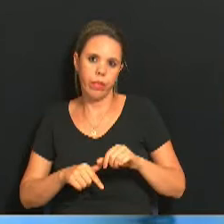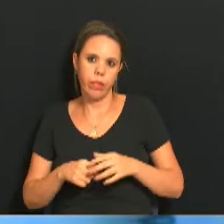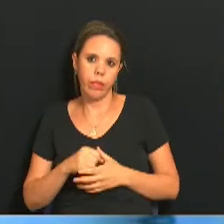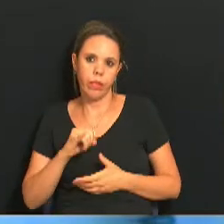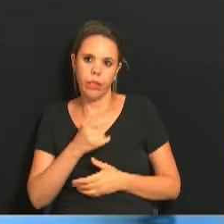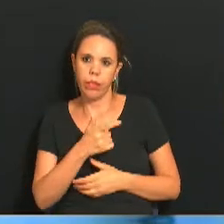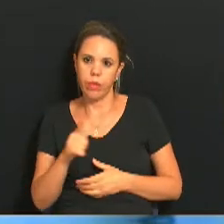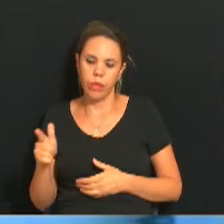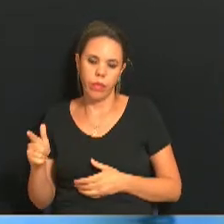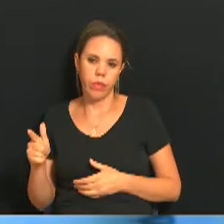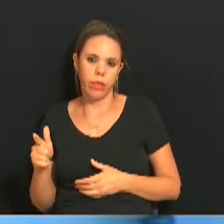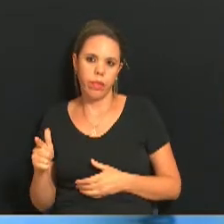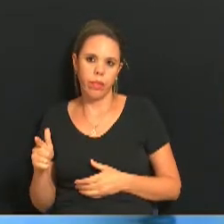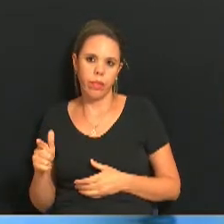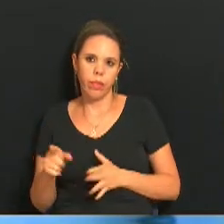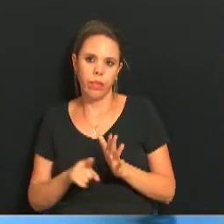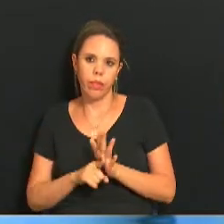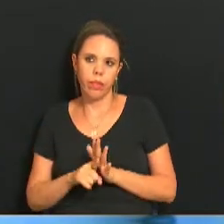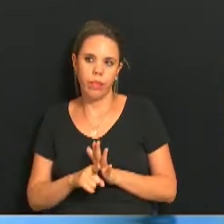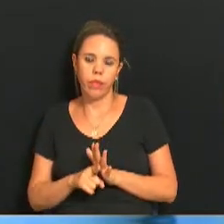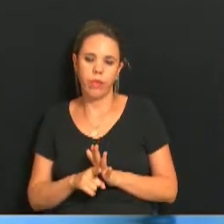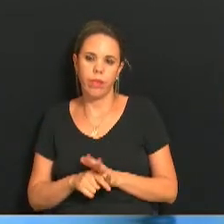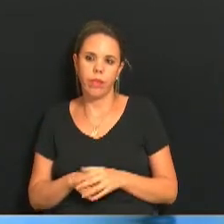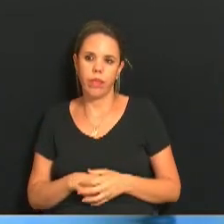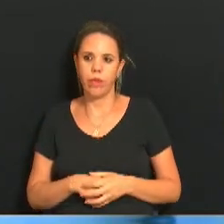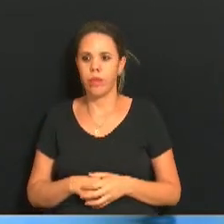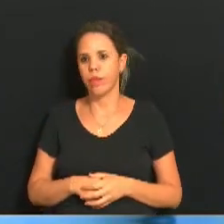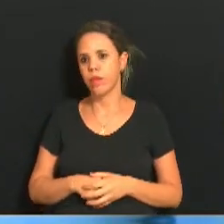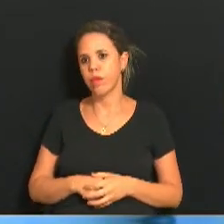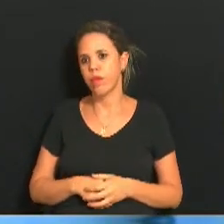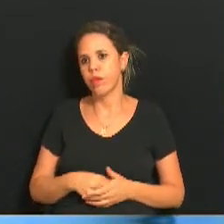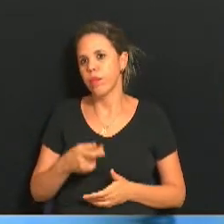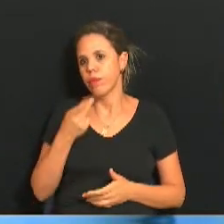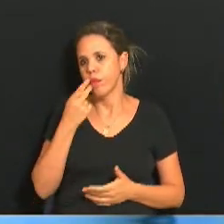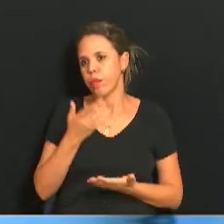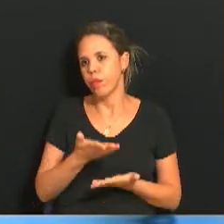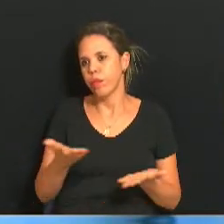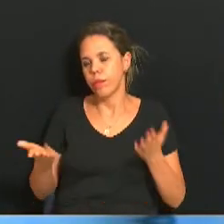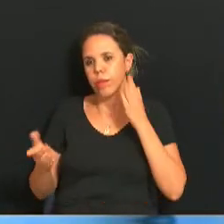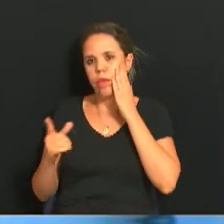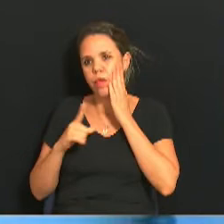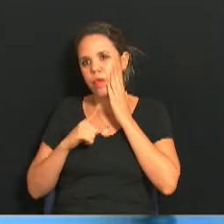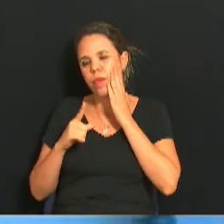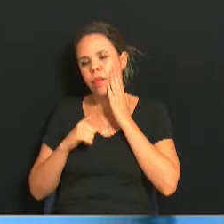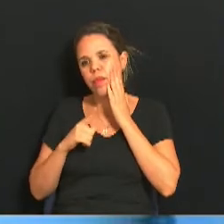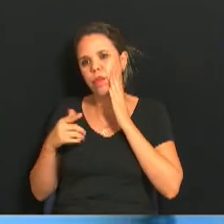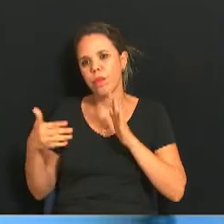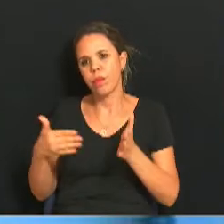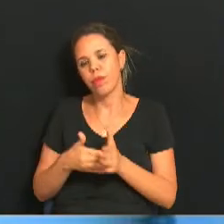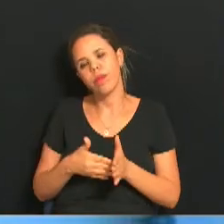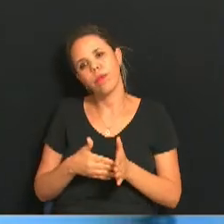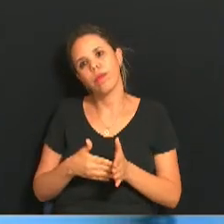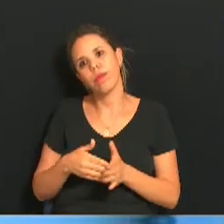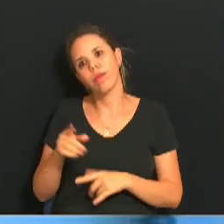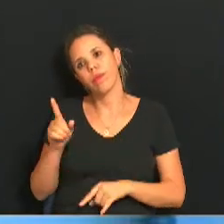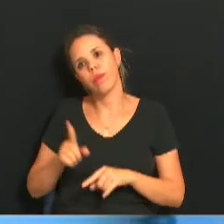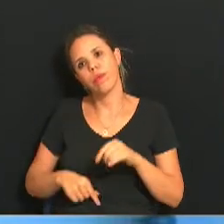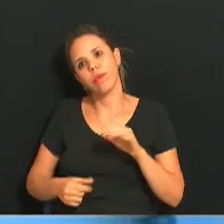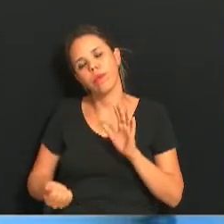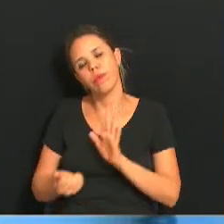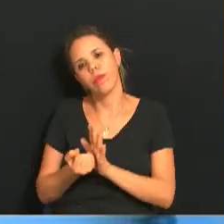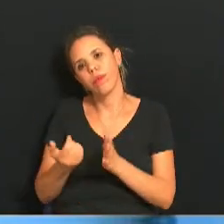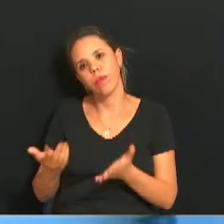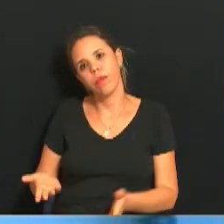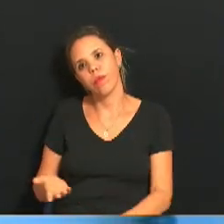a gente não tem indícios muito fortes de mostrar e aqui vou dizer uma coisa ao senhor a gente tem seu limite o instrumento do tombamento